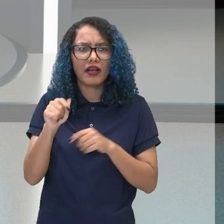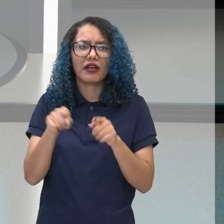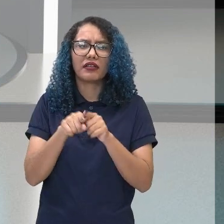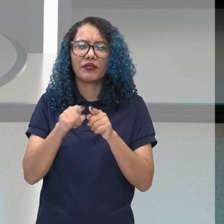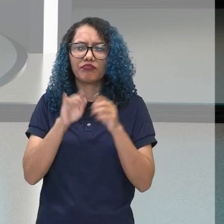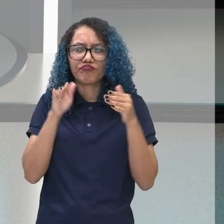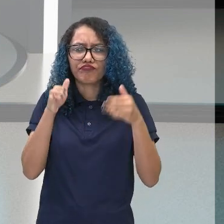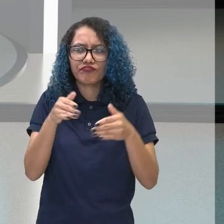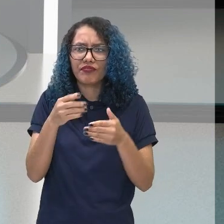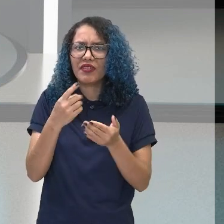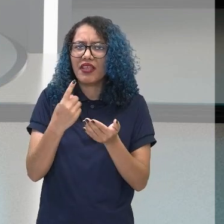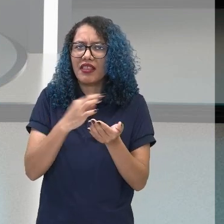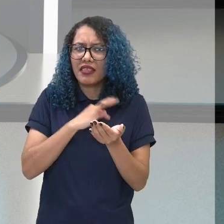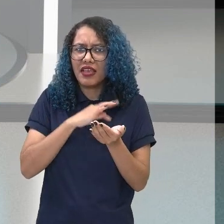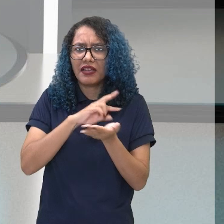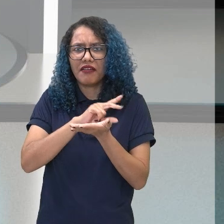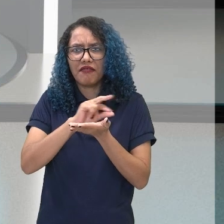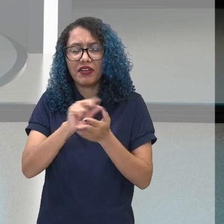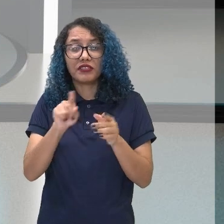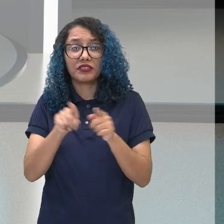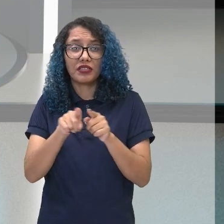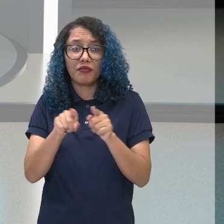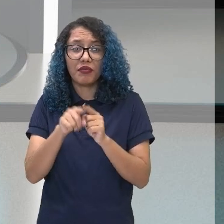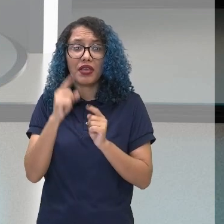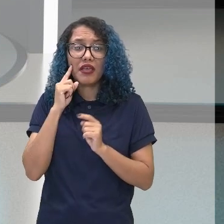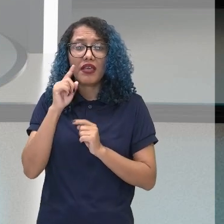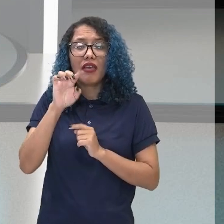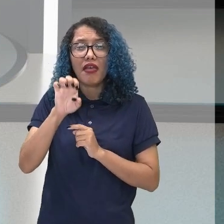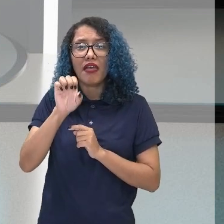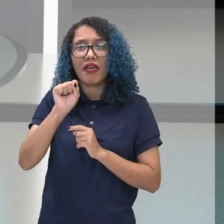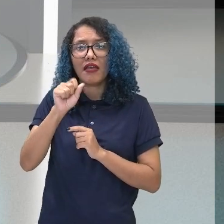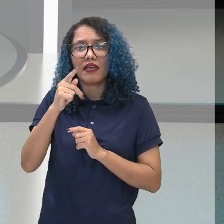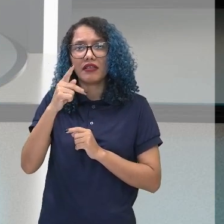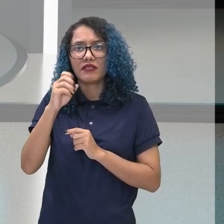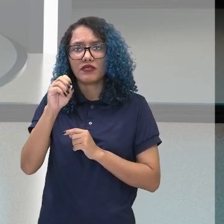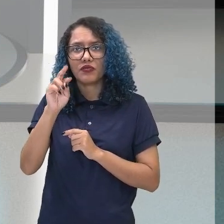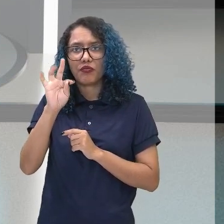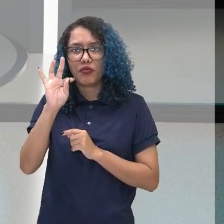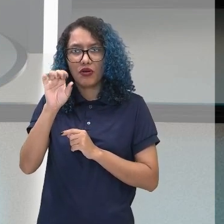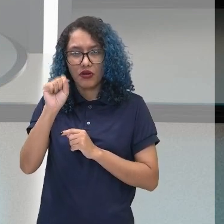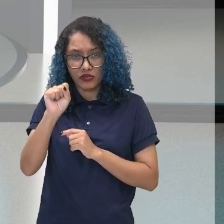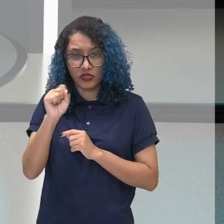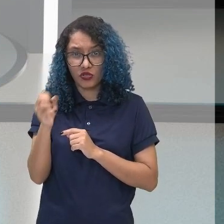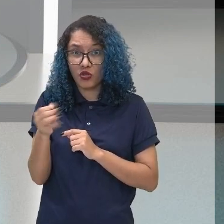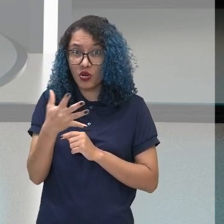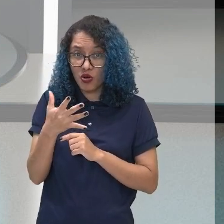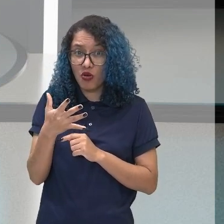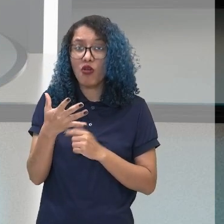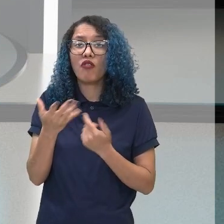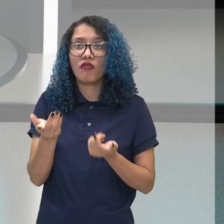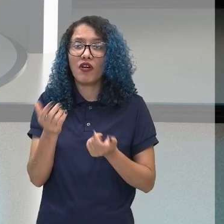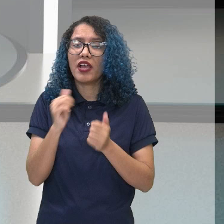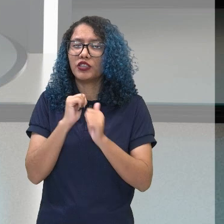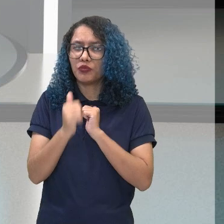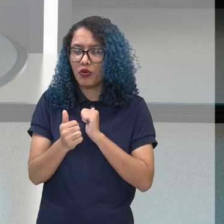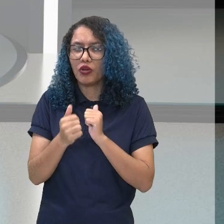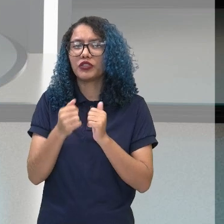combinatório, os e-sports. E aí eu chamo a atenção que é uma modalidade mais nova, São os esportes eletrônicos, o videogame,